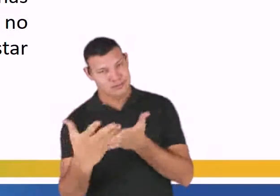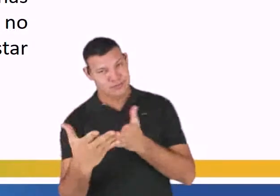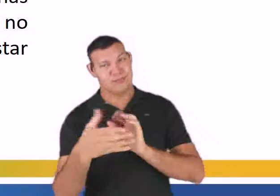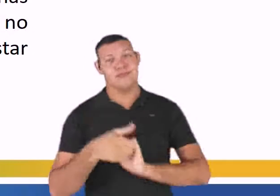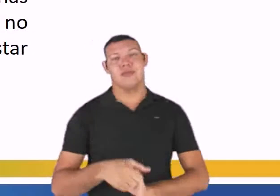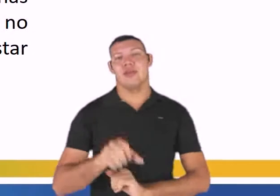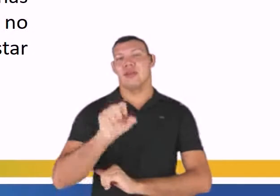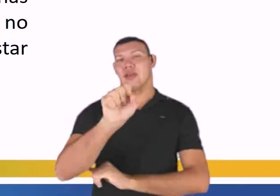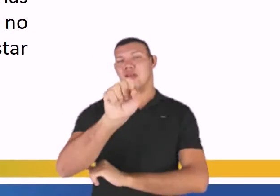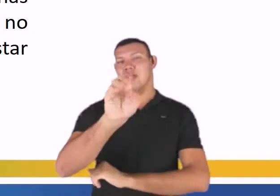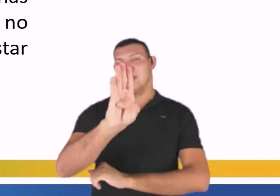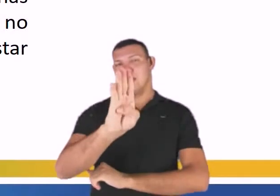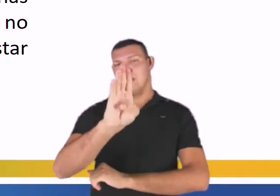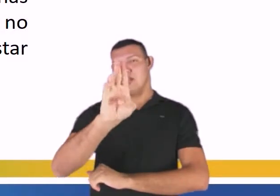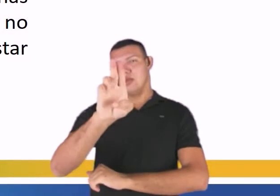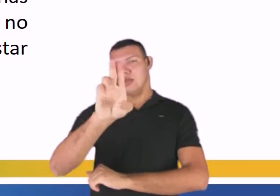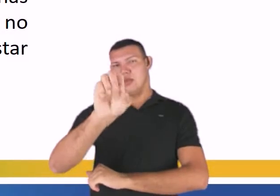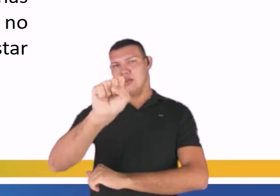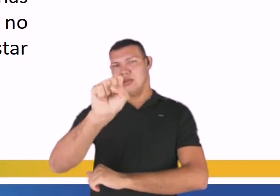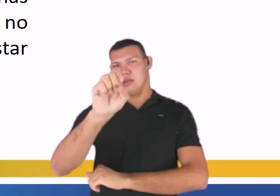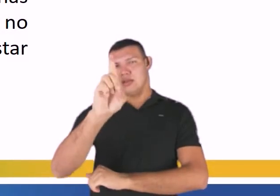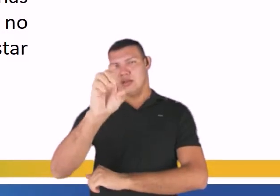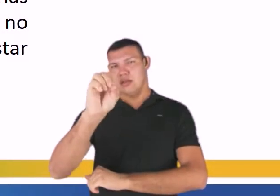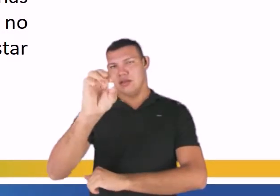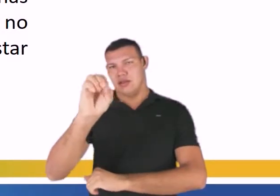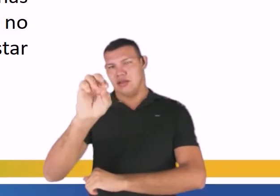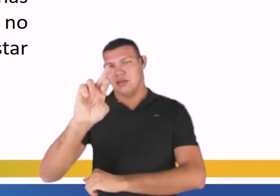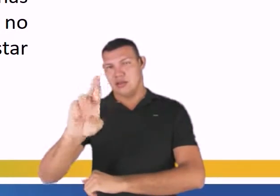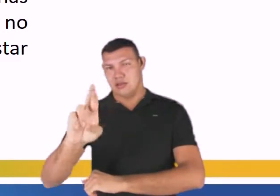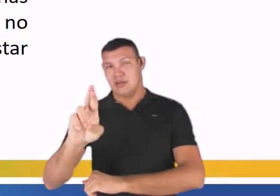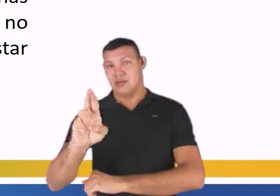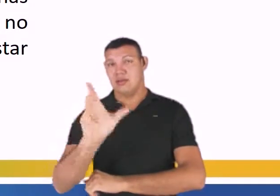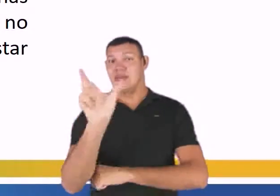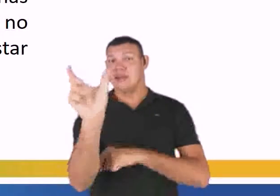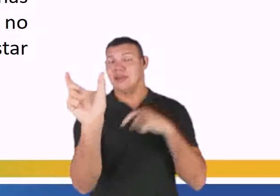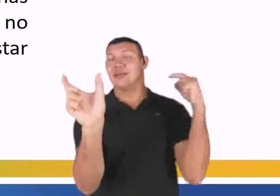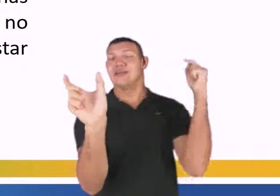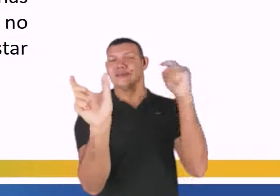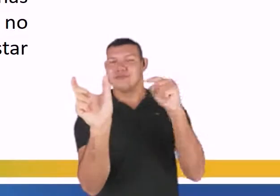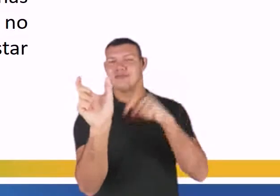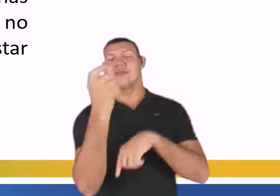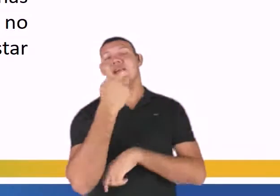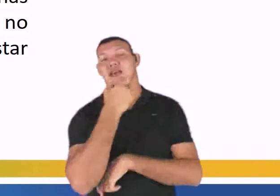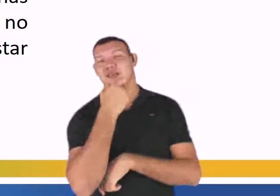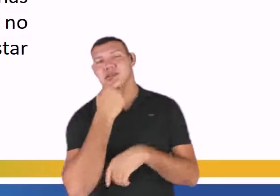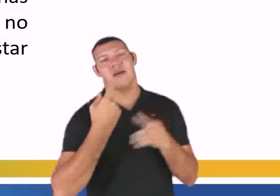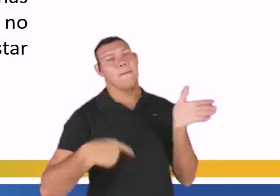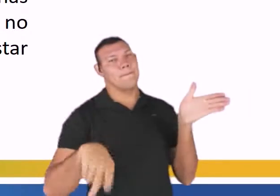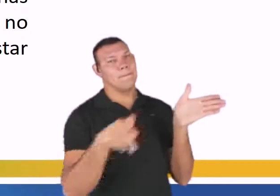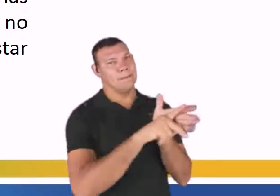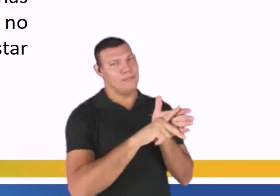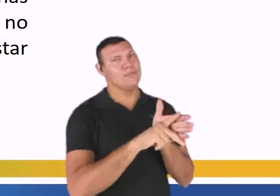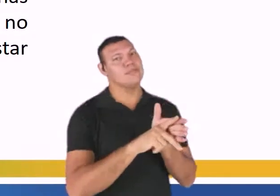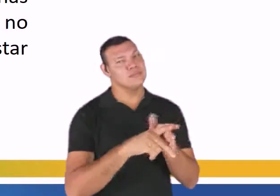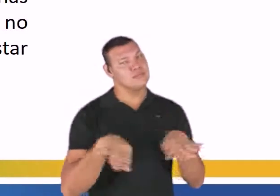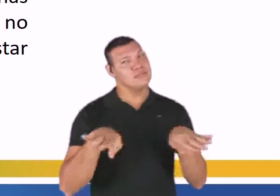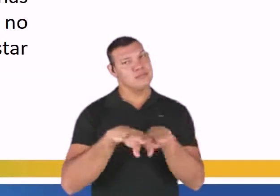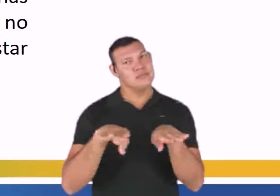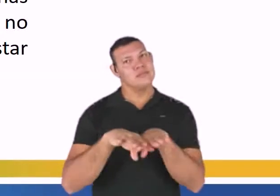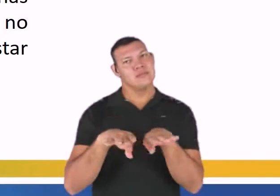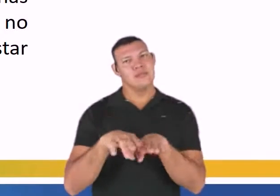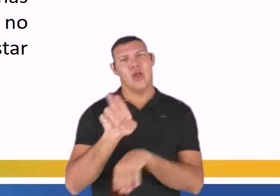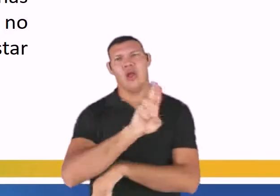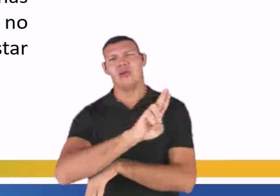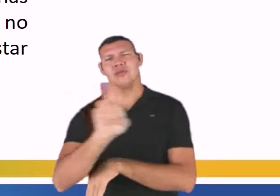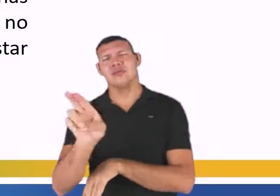bus door, tá? O bus door, que é outro termo vindo do inglês também. O que o nome já nos diz é